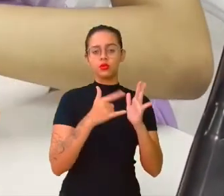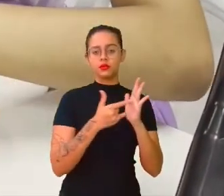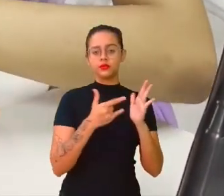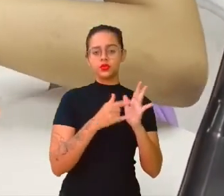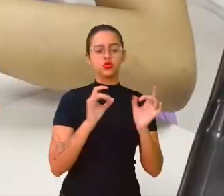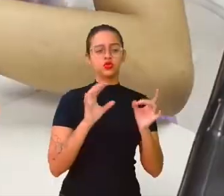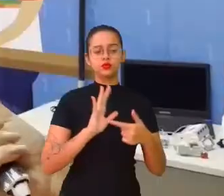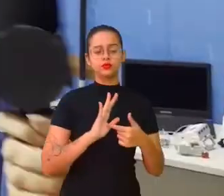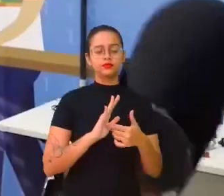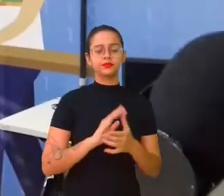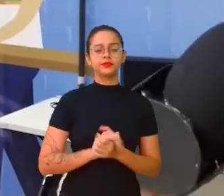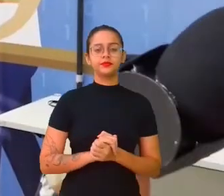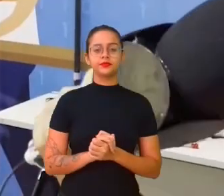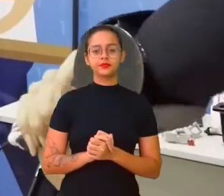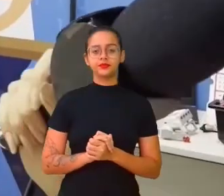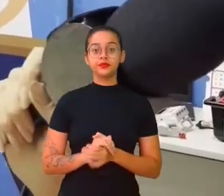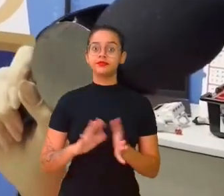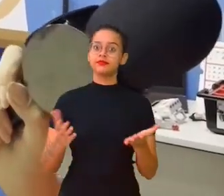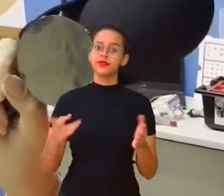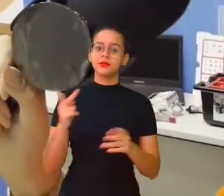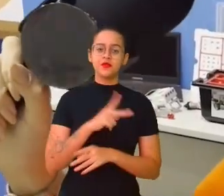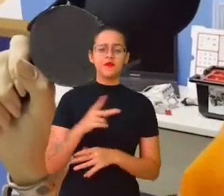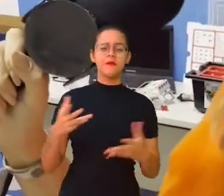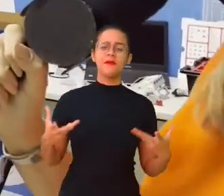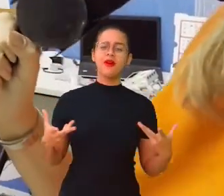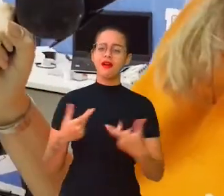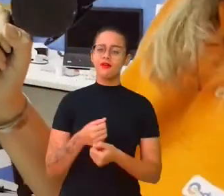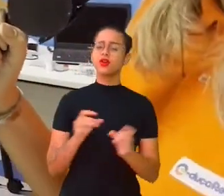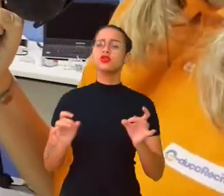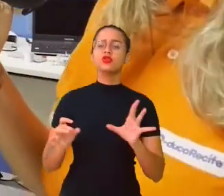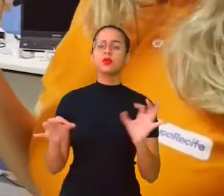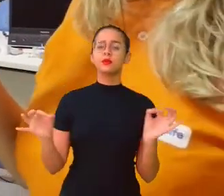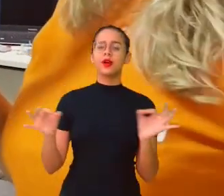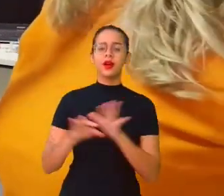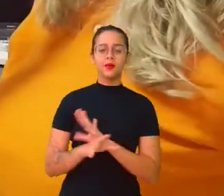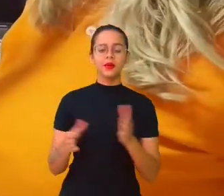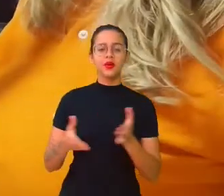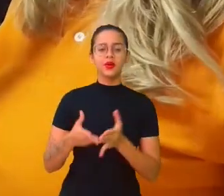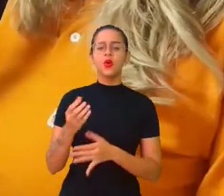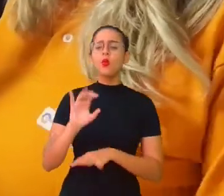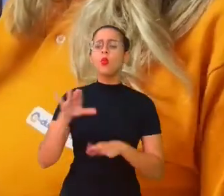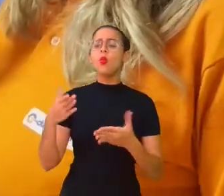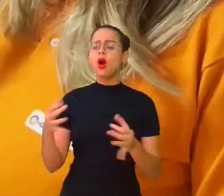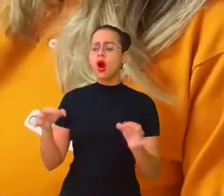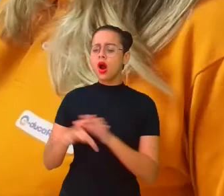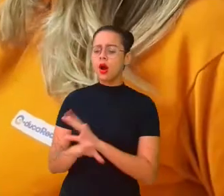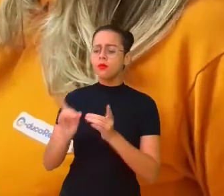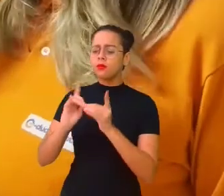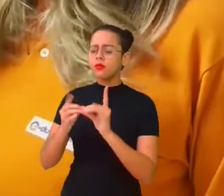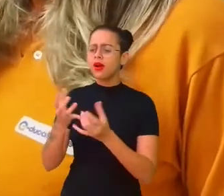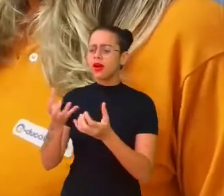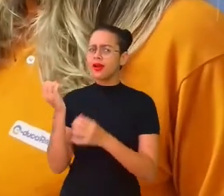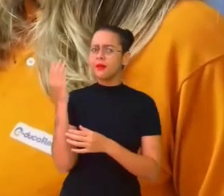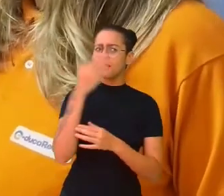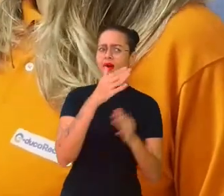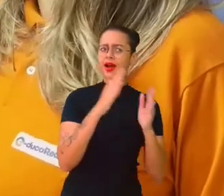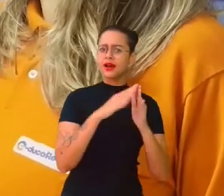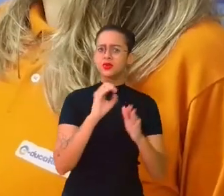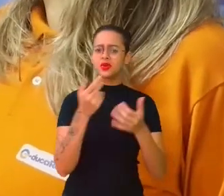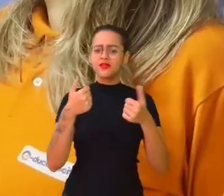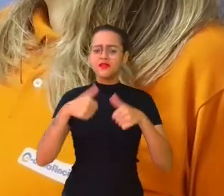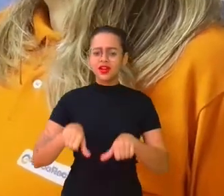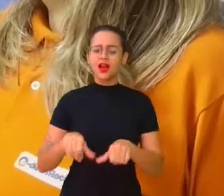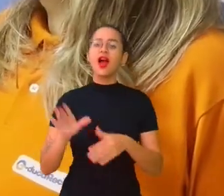a construção da segunda turma. Ai, professor, que maravilha! E só para finalizar, quando termina aqui a oficina, eles querem ir embora ou eles querem ficar mais um